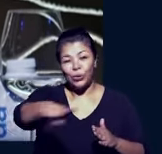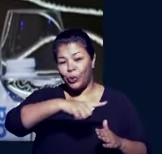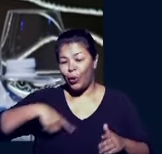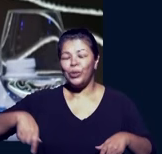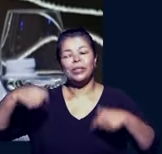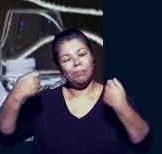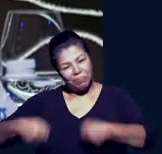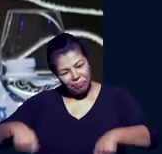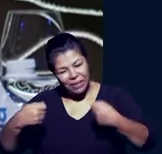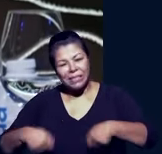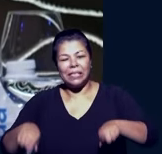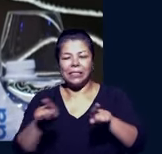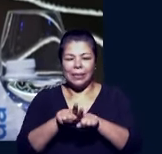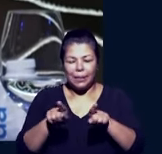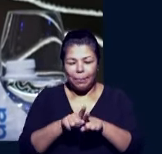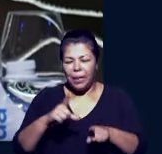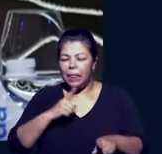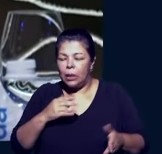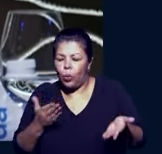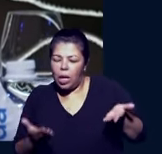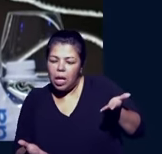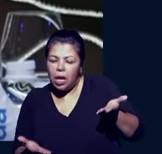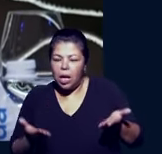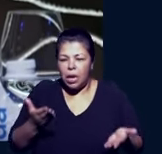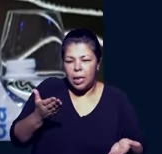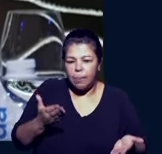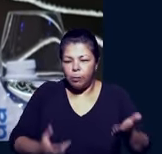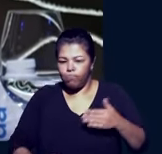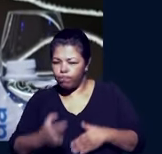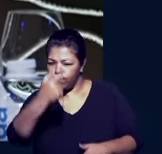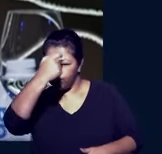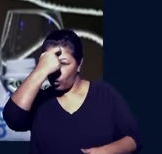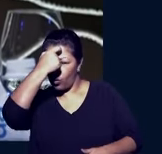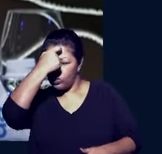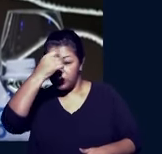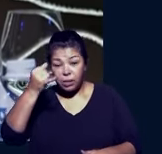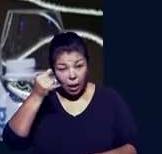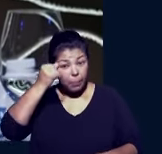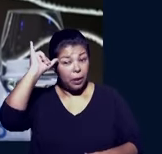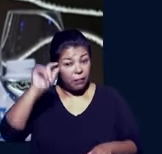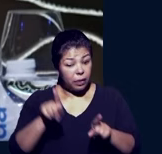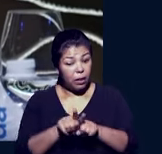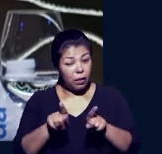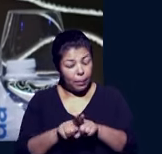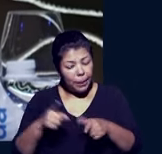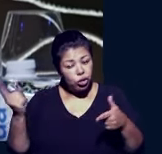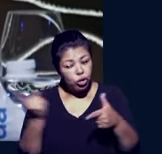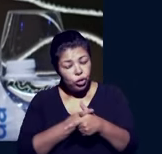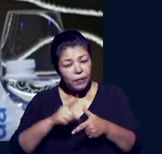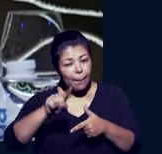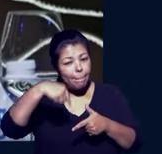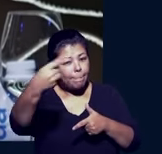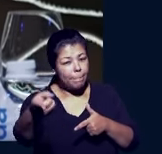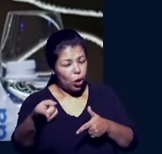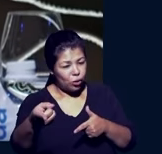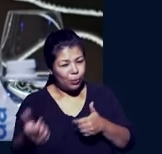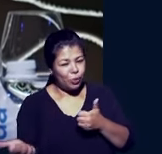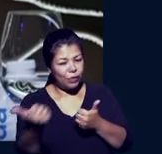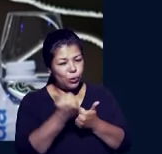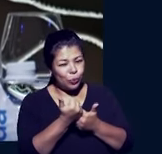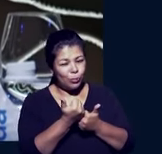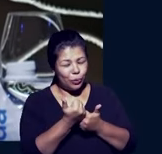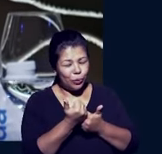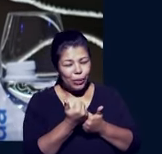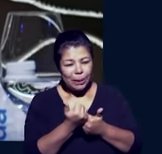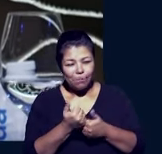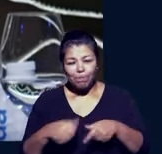incessantemente o equilíbrio e não ficar deixando dívida pros próximos gestores se a a ideia for essa ter